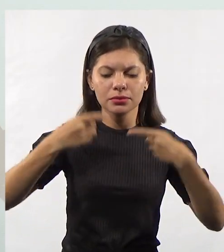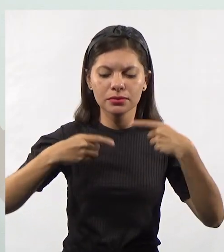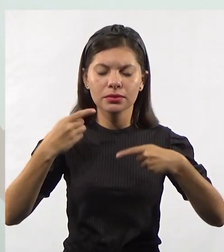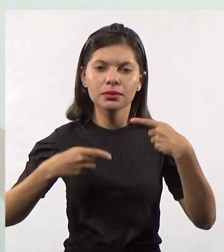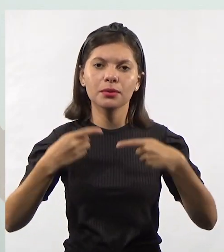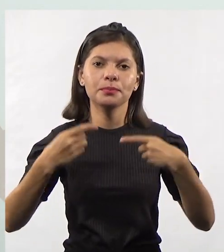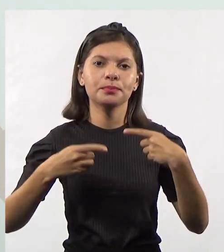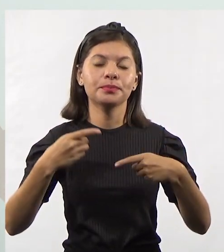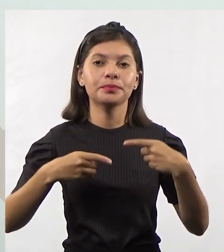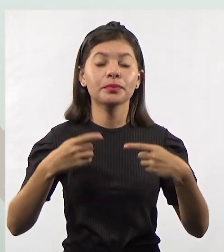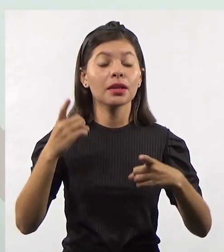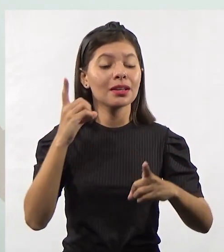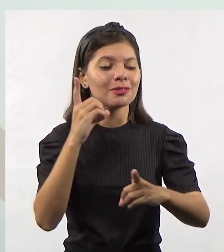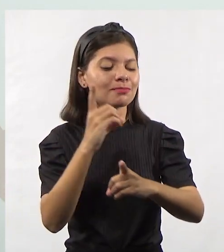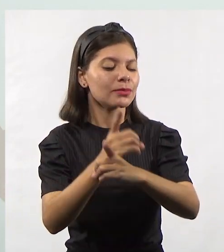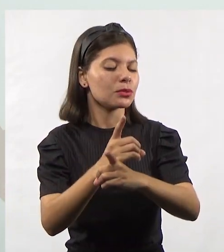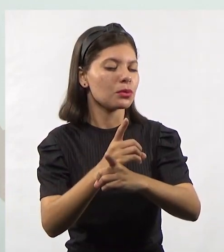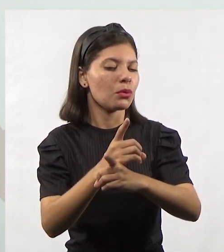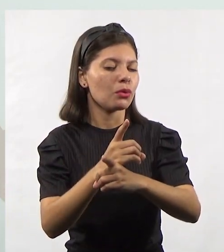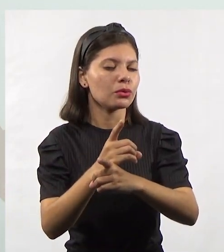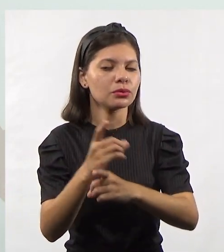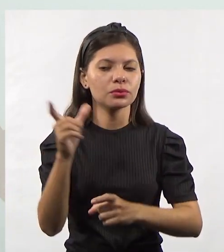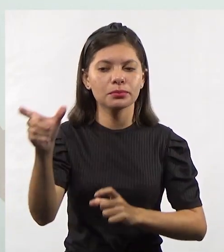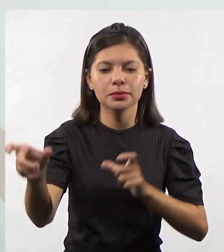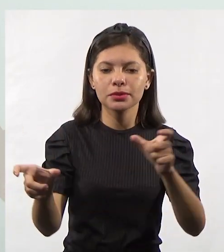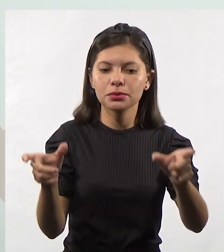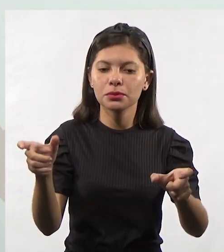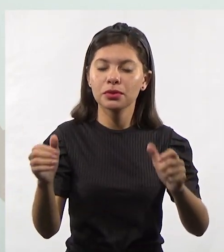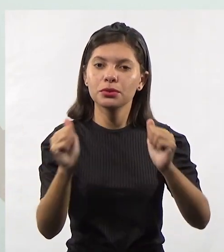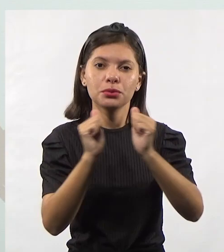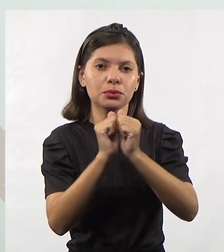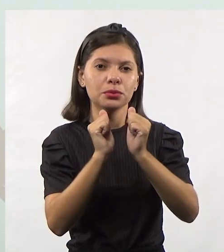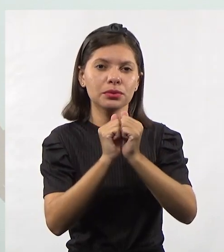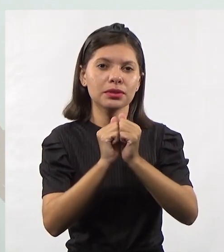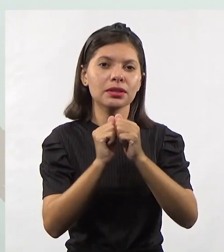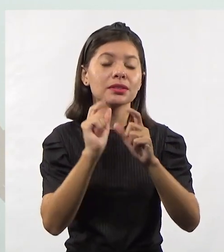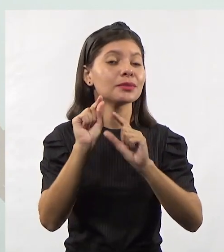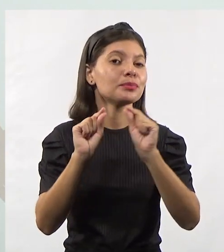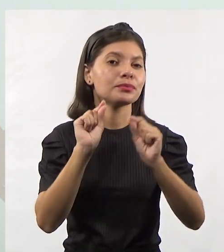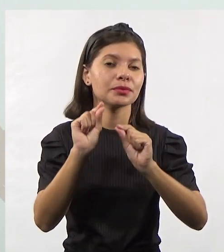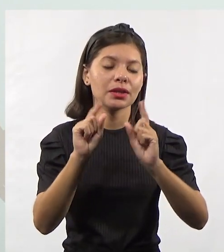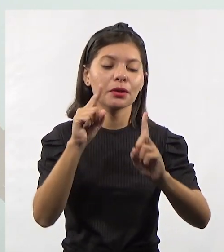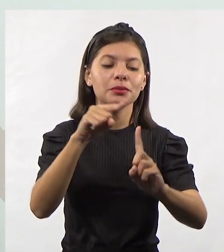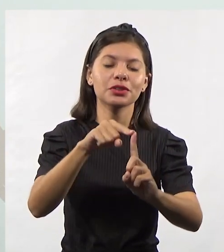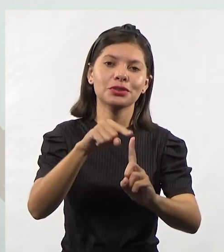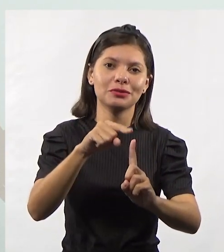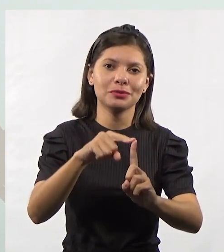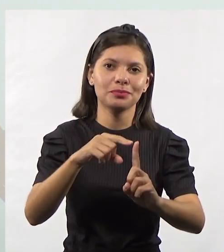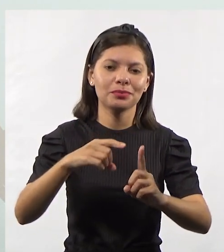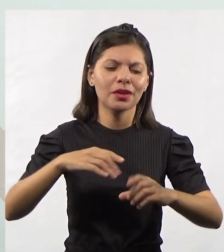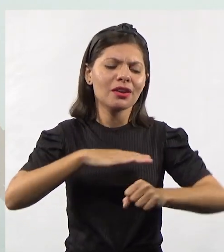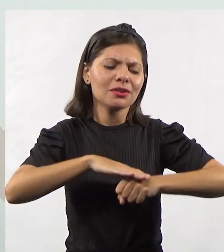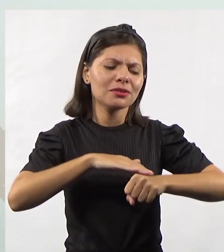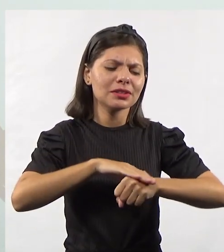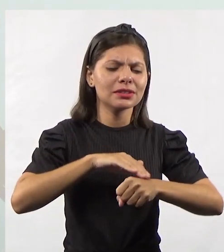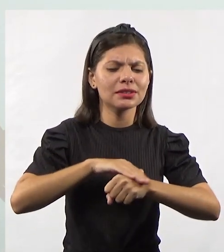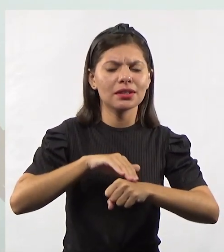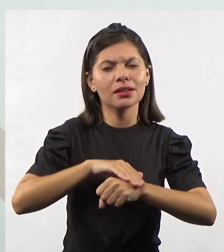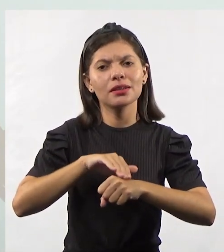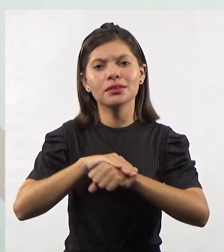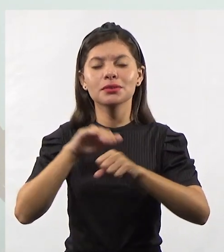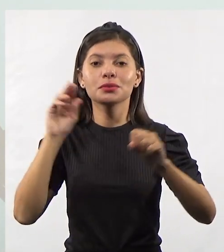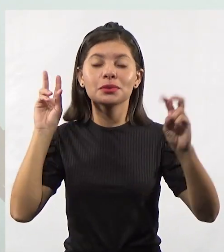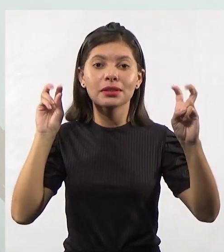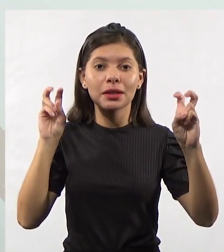encontros tem alguns encontros para você discutir sobre a temática que vai ser é debatida com esse